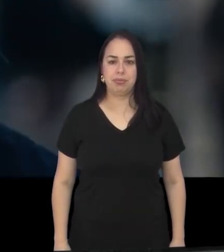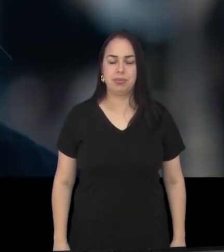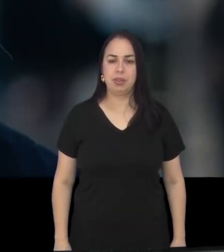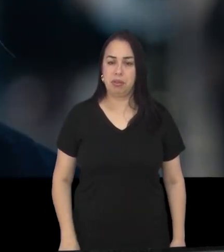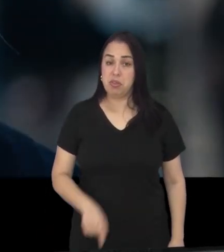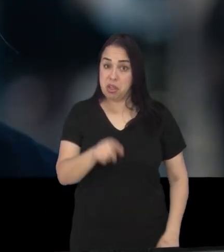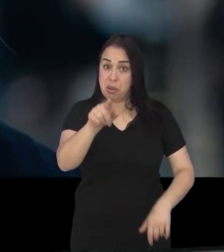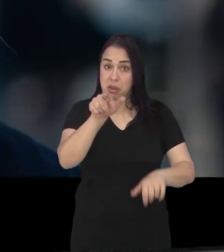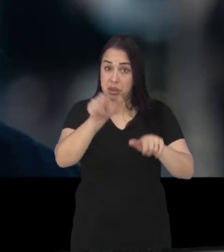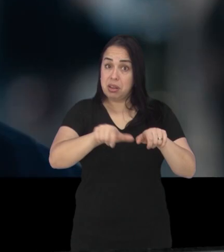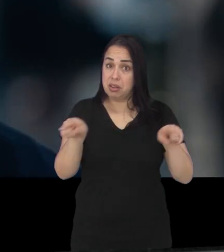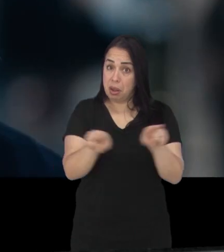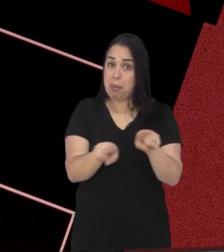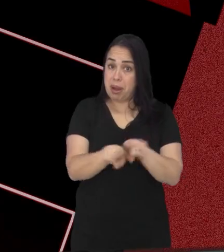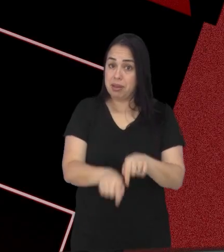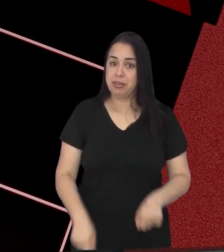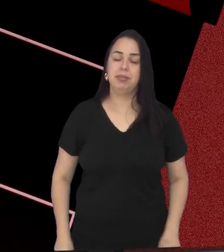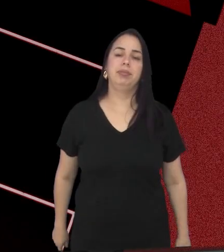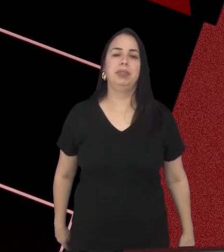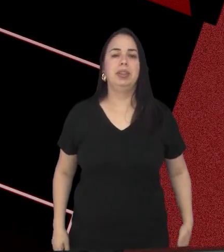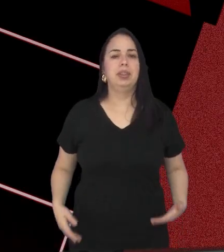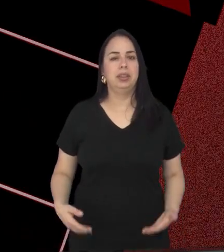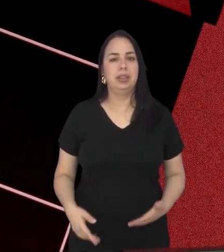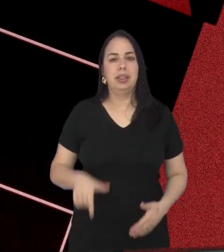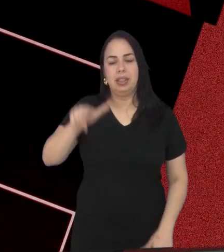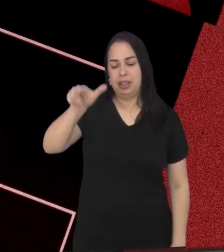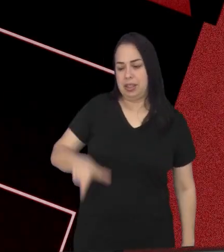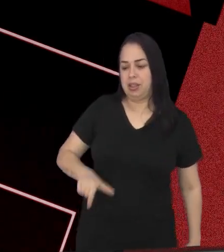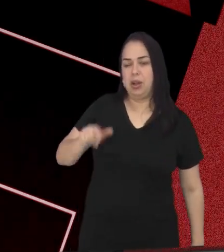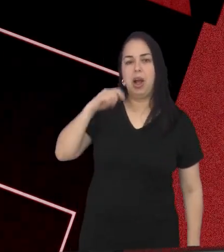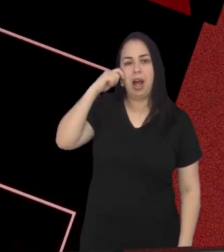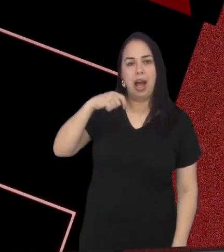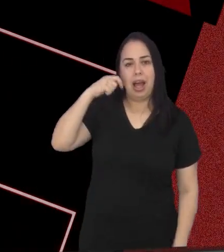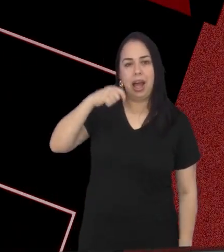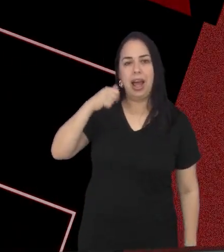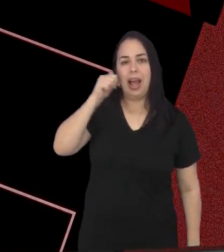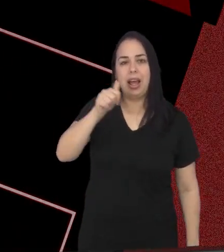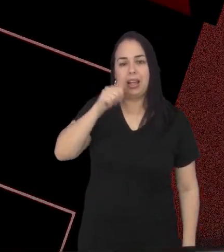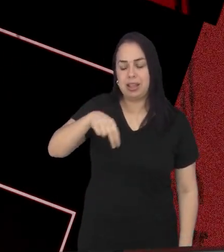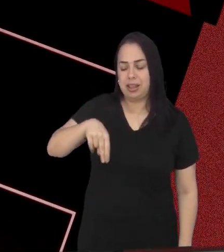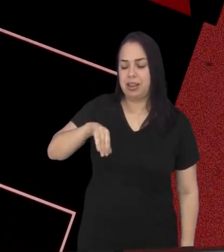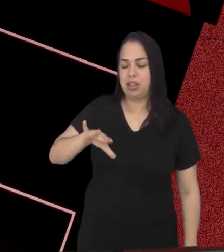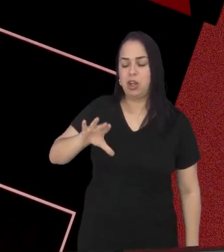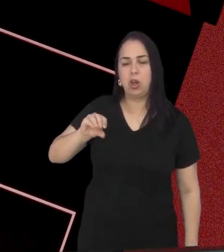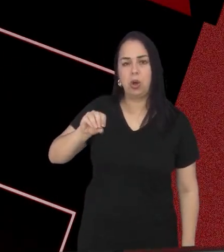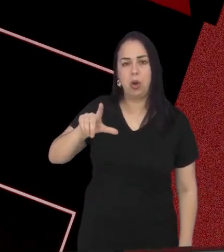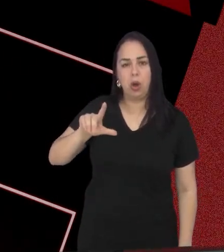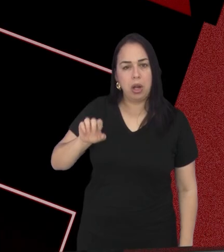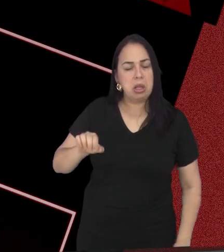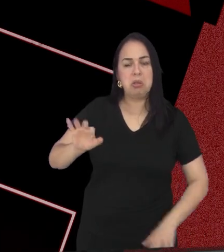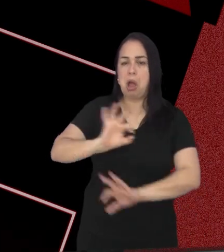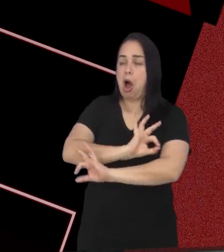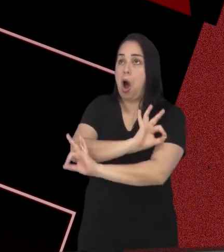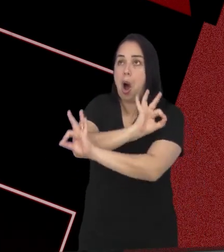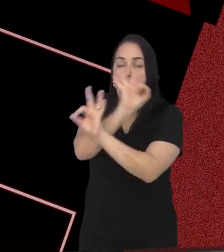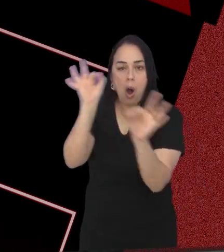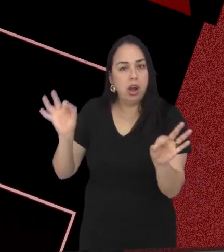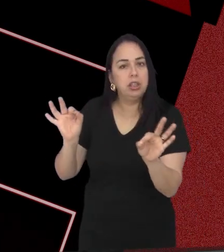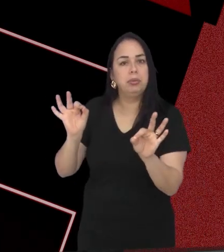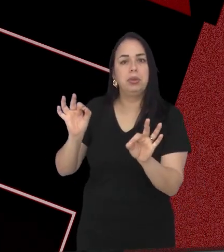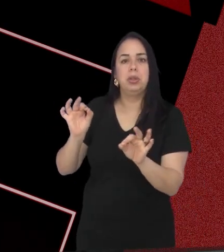Até você. A Nicole Kidman tá demais, mais uma vez, né, gente, no papel